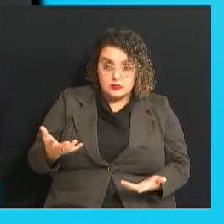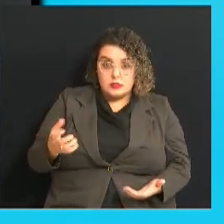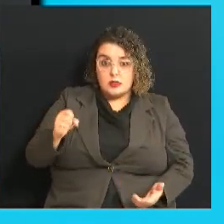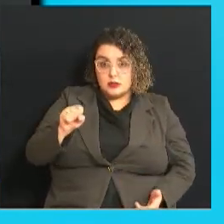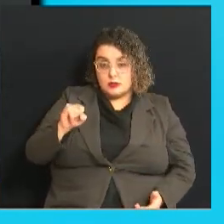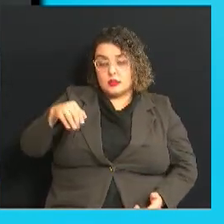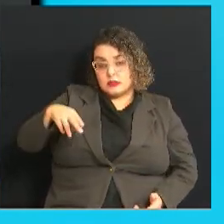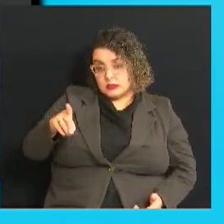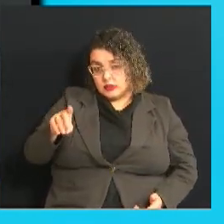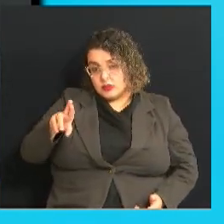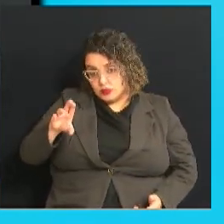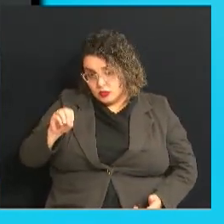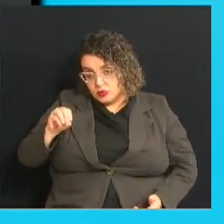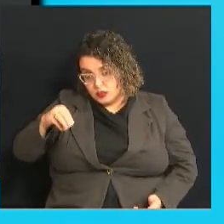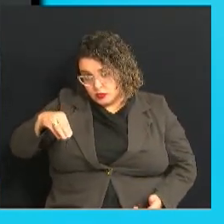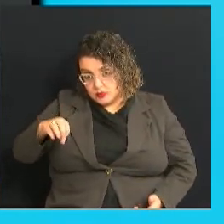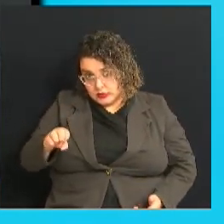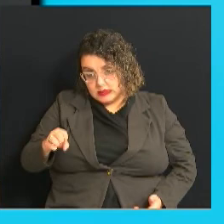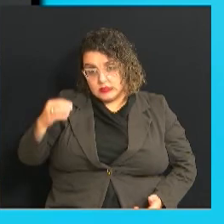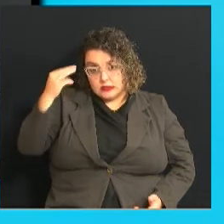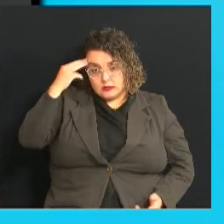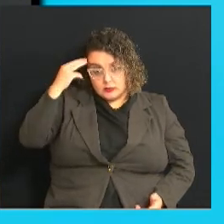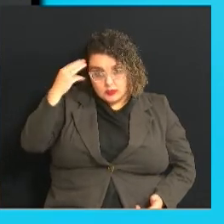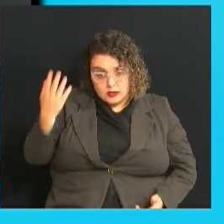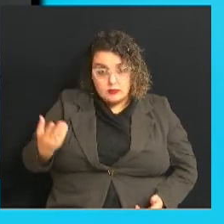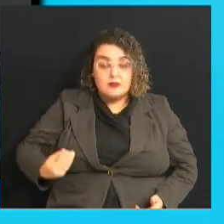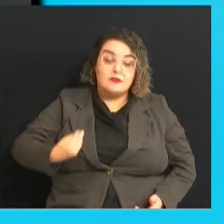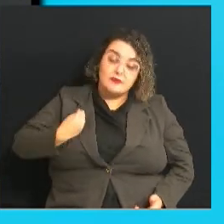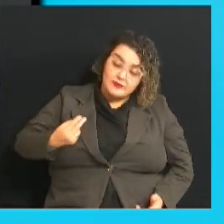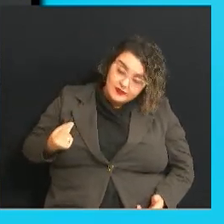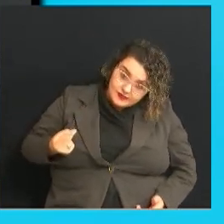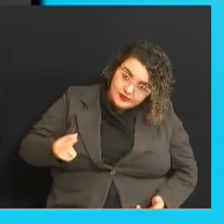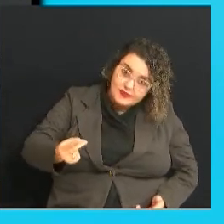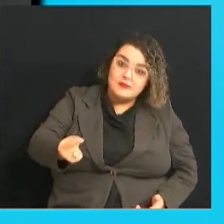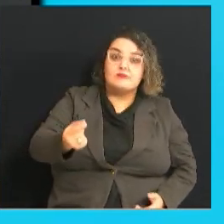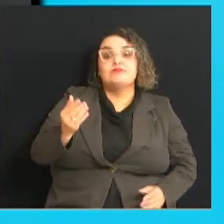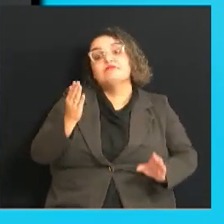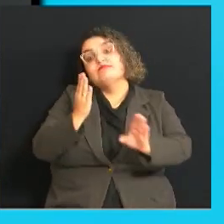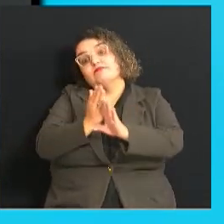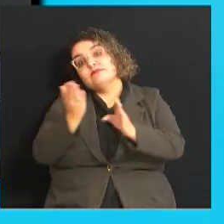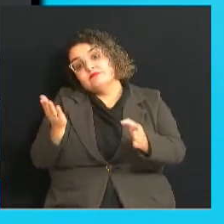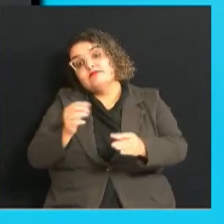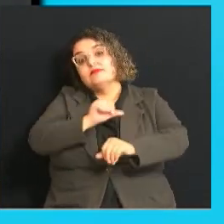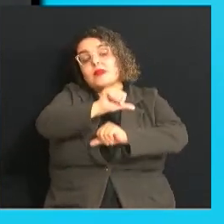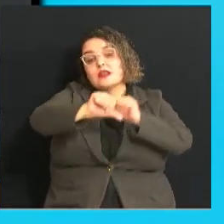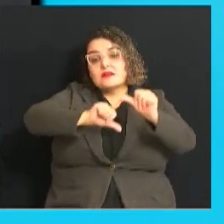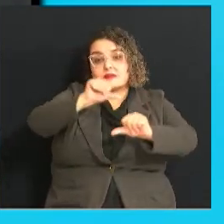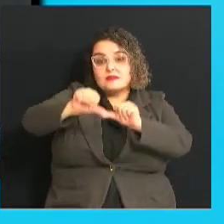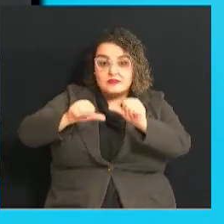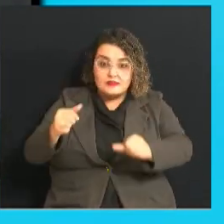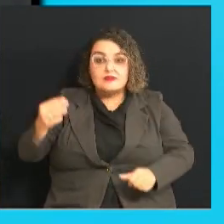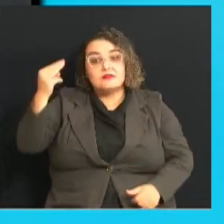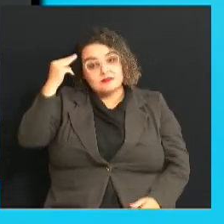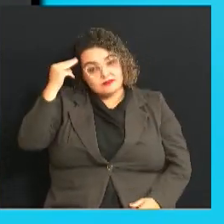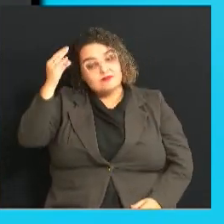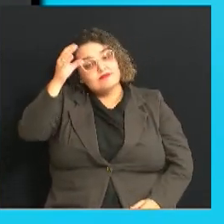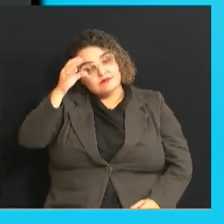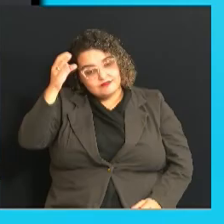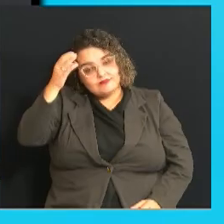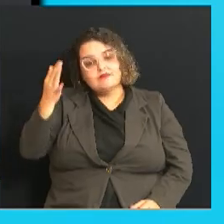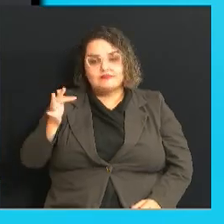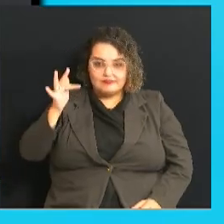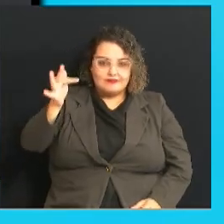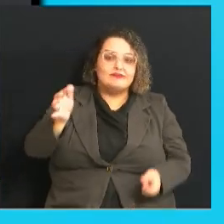demenciais. Então é isso, estamos vivendo mais e vamos encontrar mais alterações aí de memória e cognição no futuro,